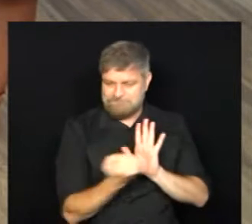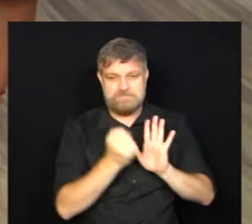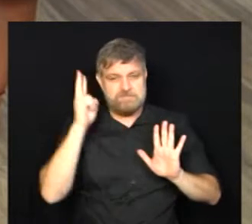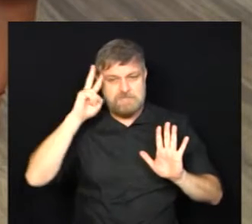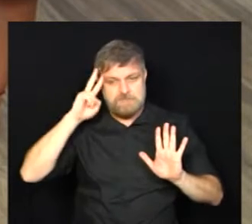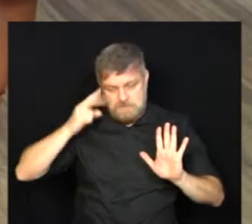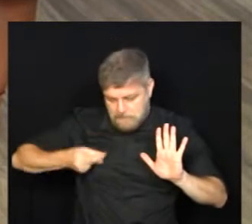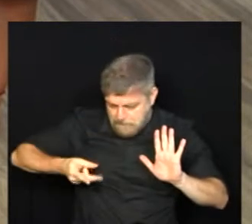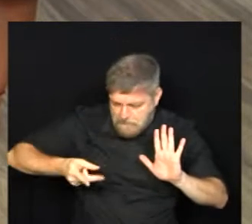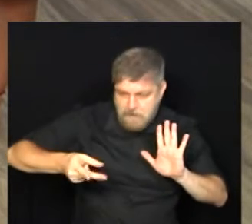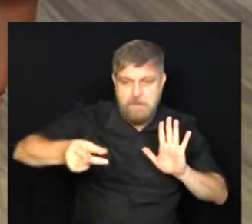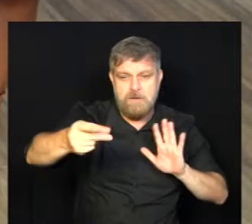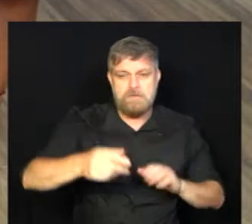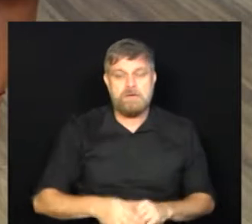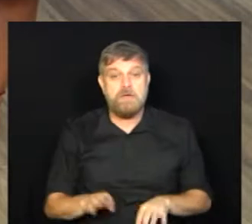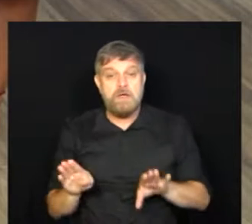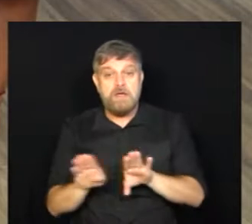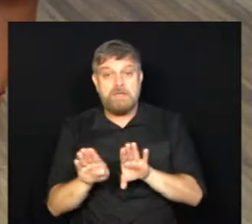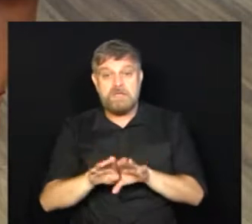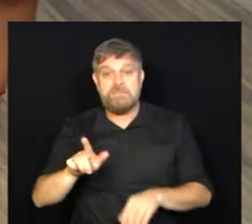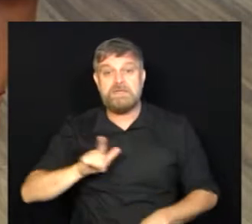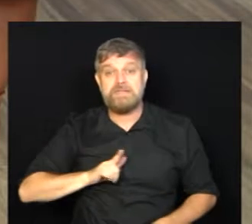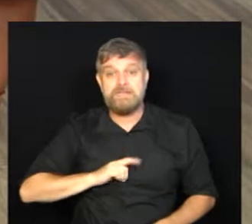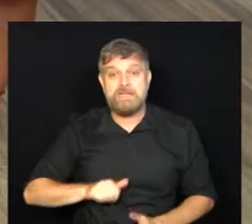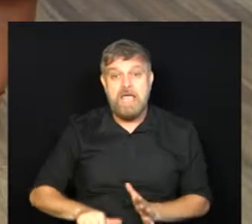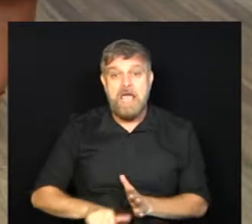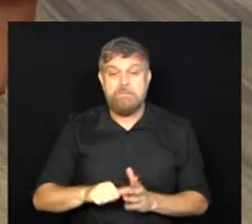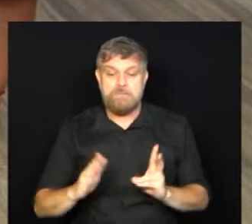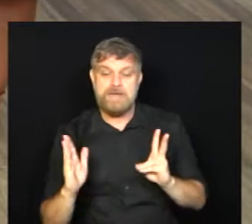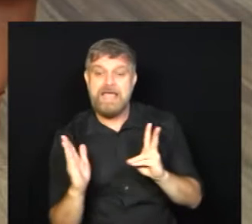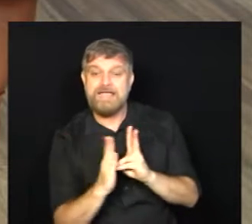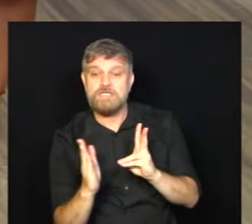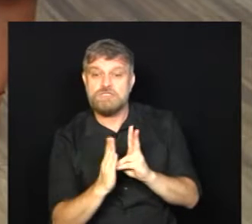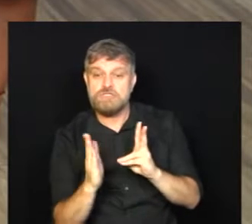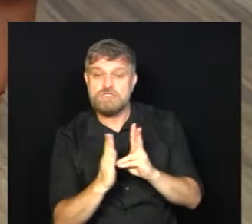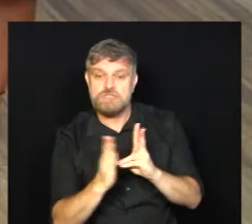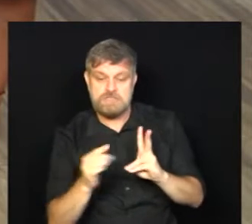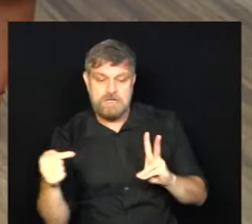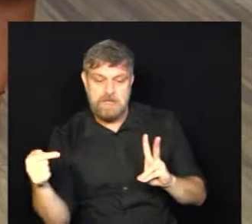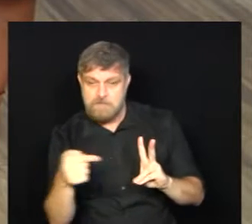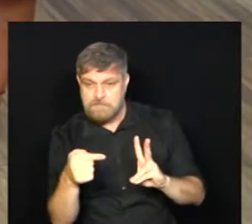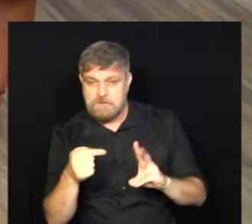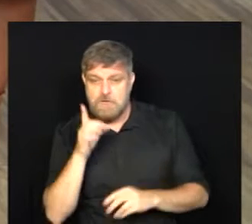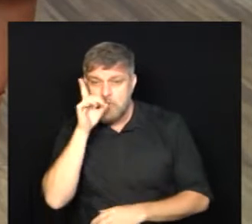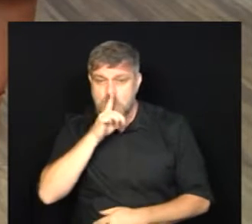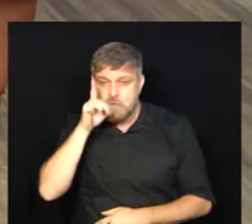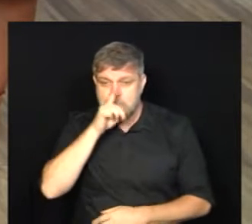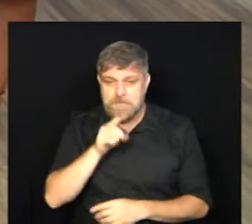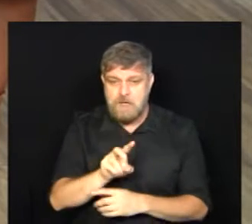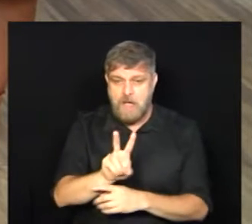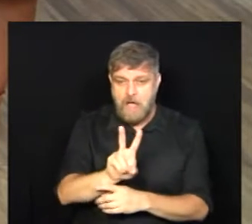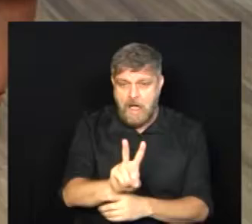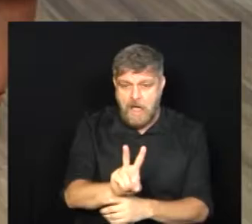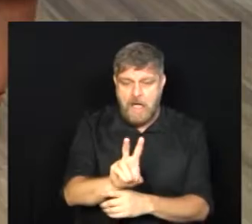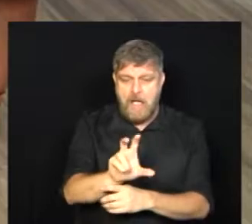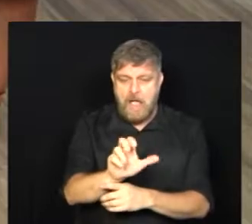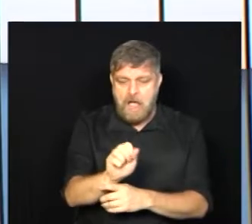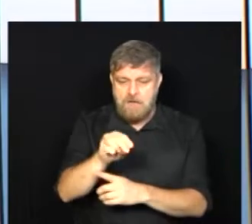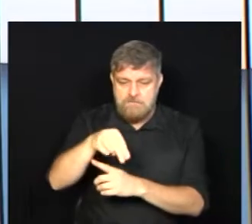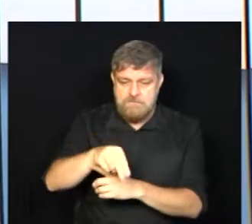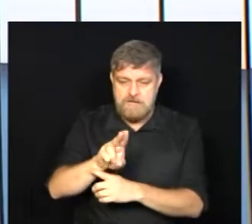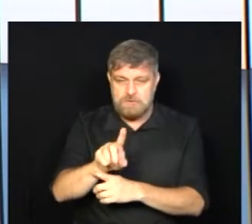história. E a gente tem também a primeira indígena que foi vacinada também neste domingo, a Vanúzia. E ela